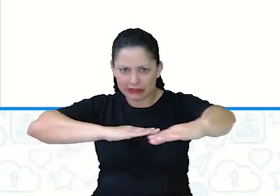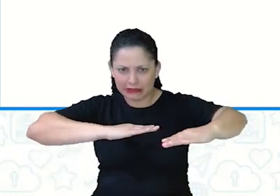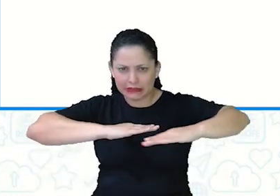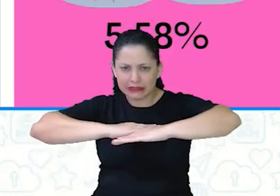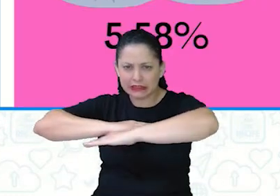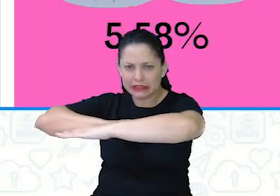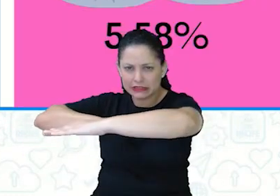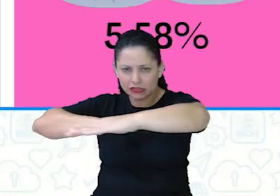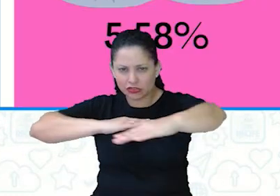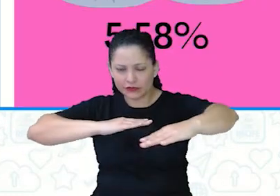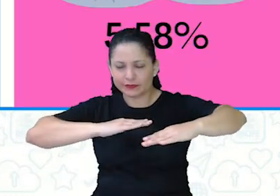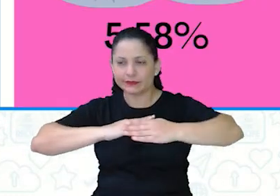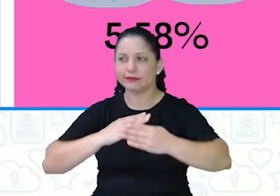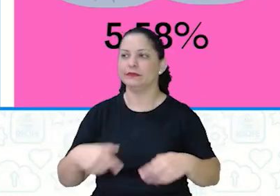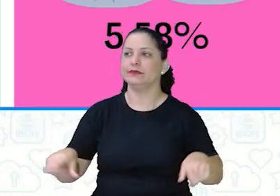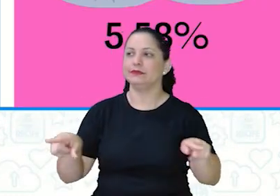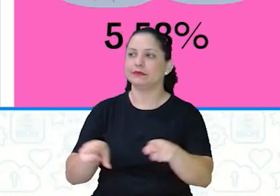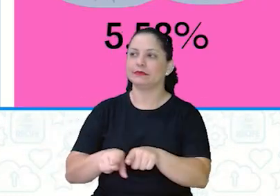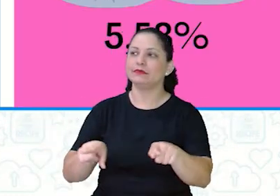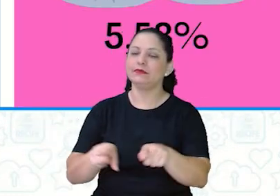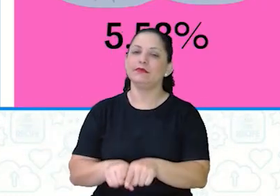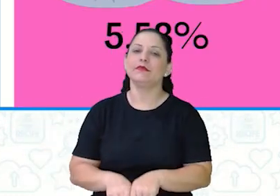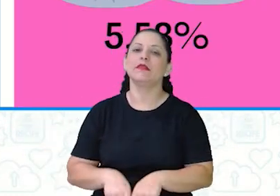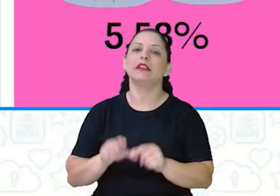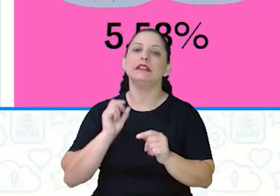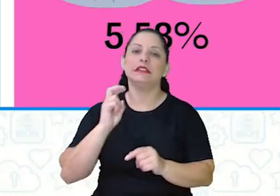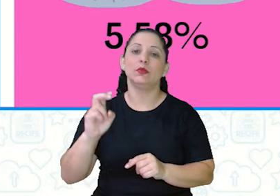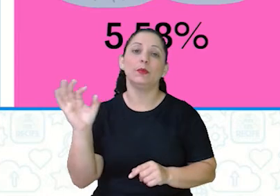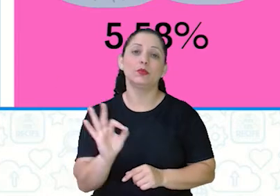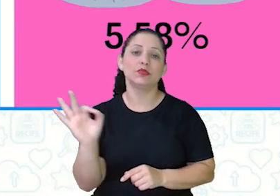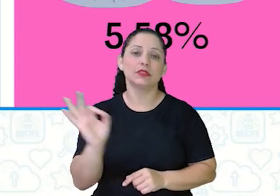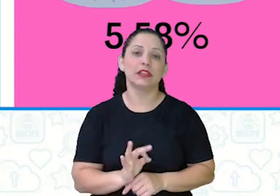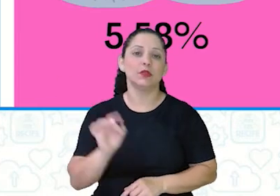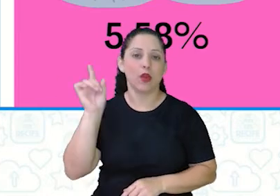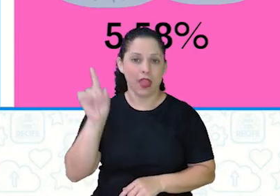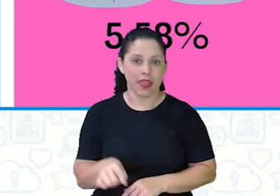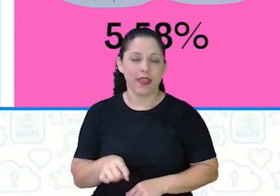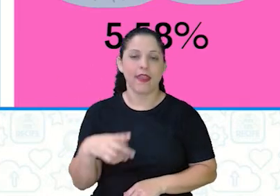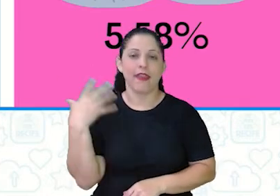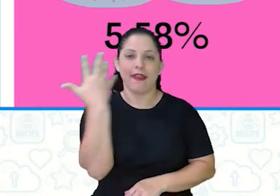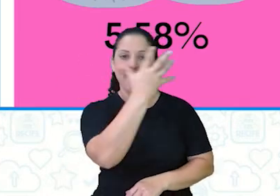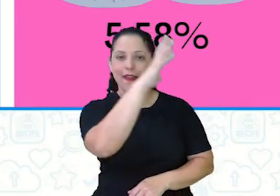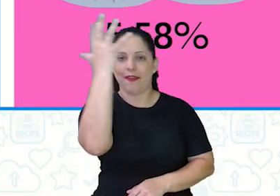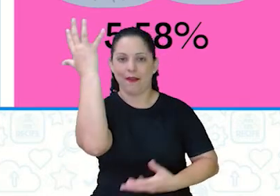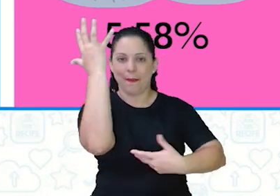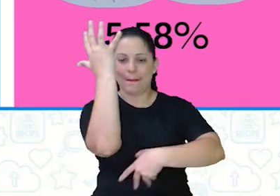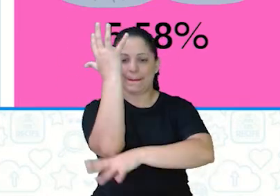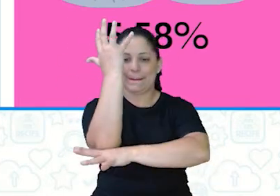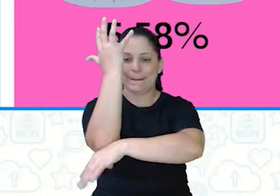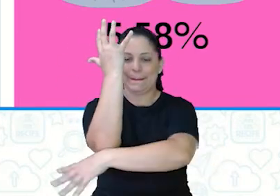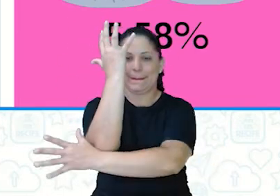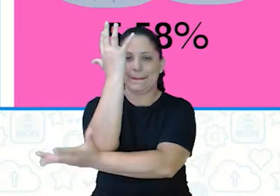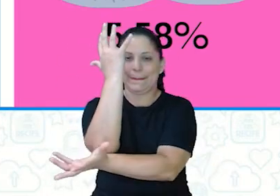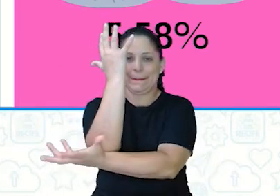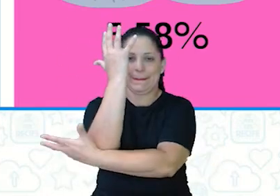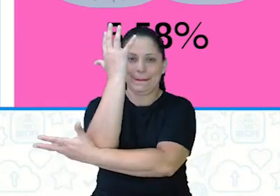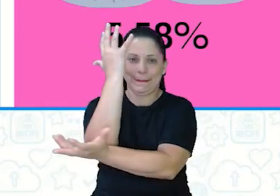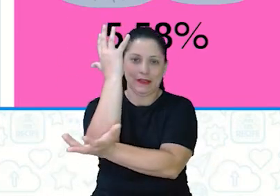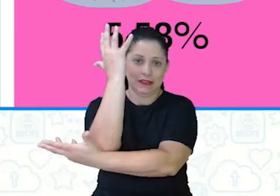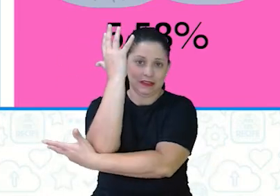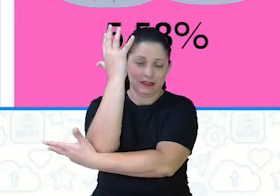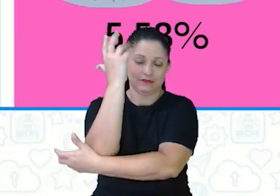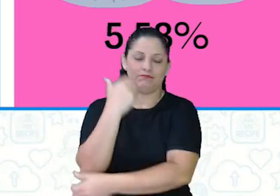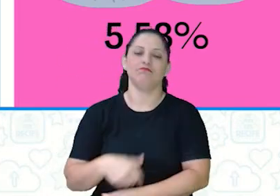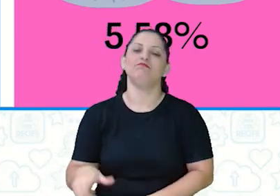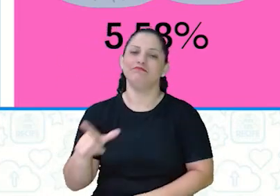que são aquelas áreas planas, e a gente tem 5% de mangue. Então, ainda é uma quantidade considerável de